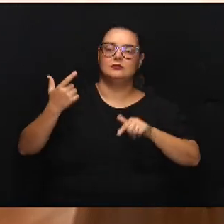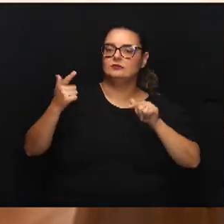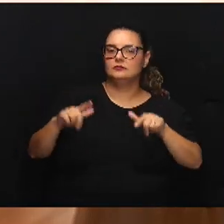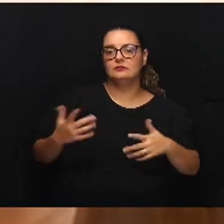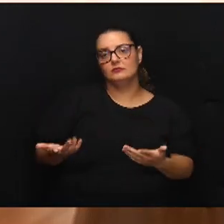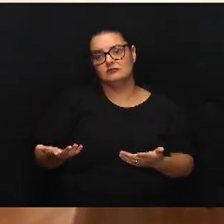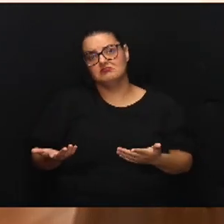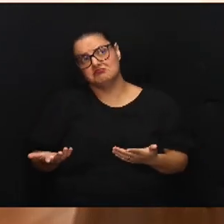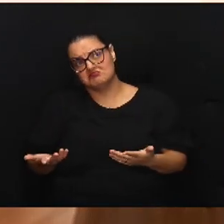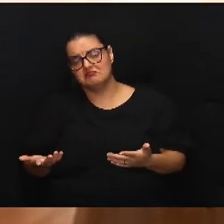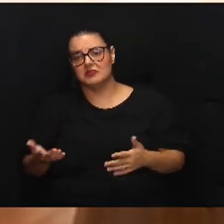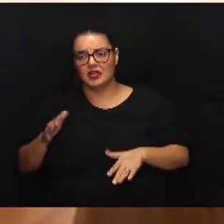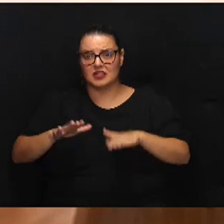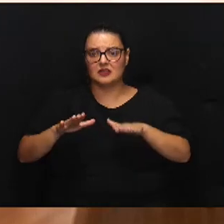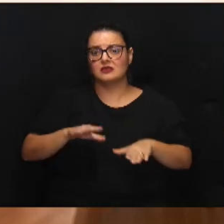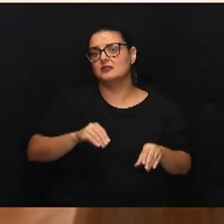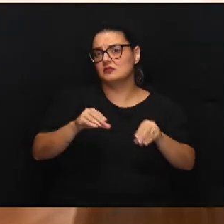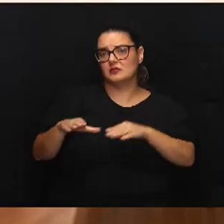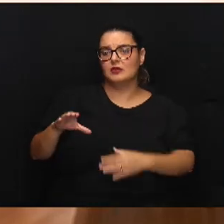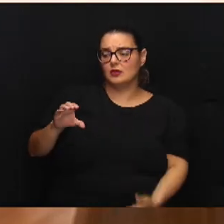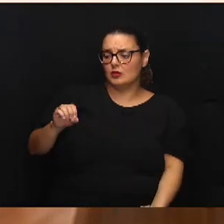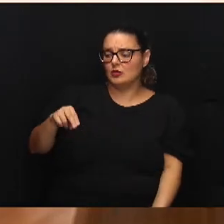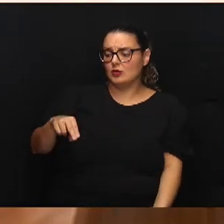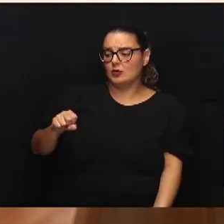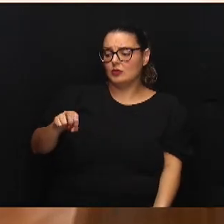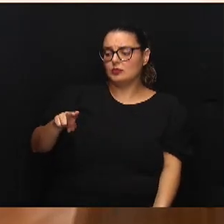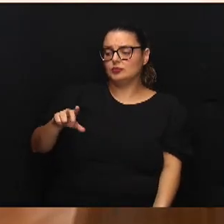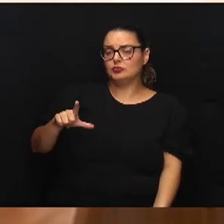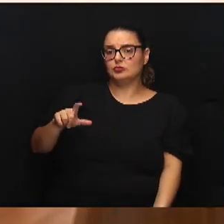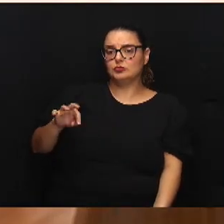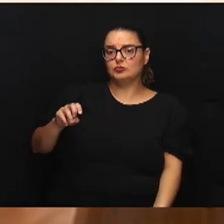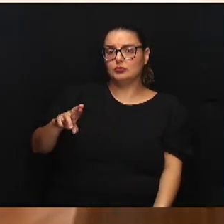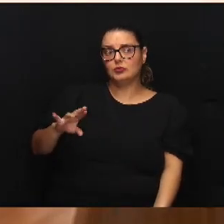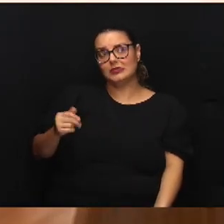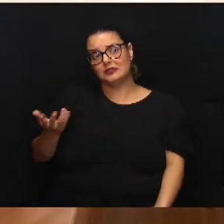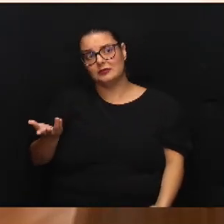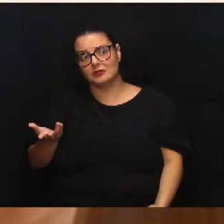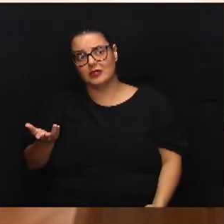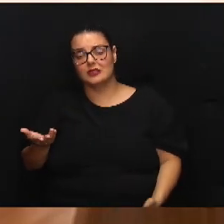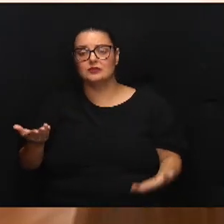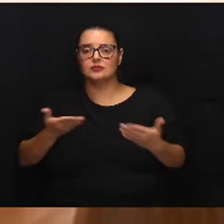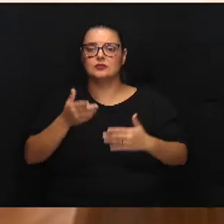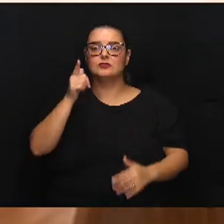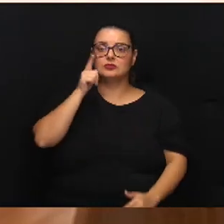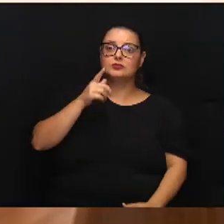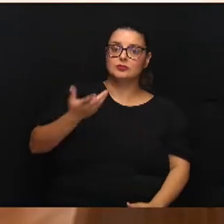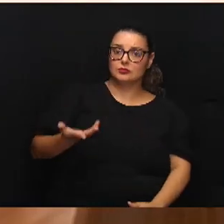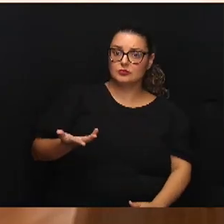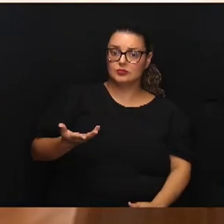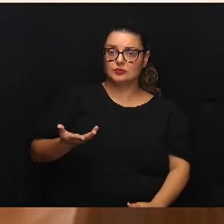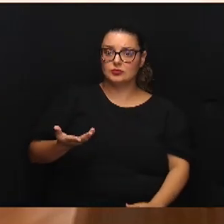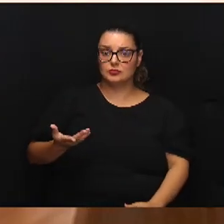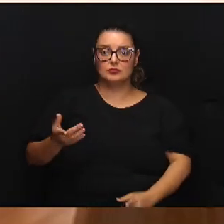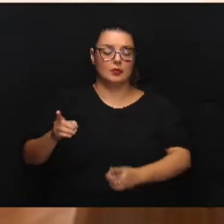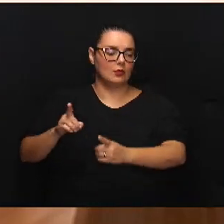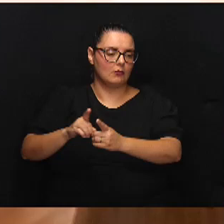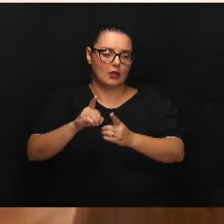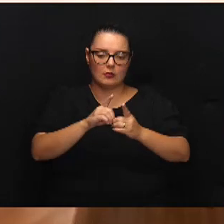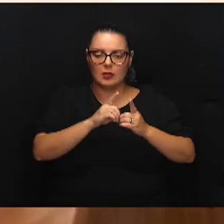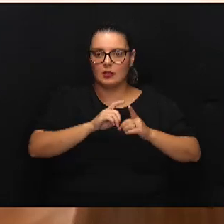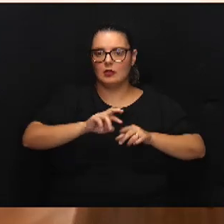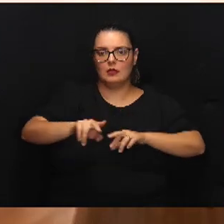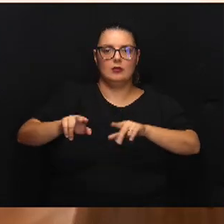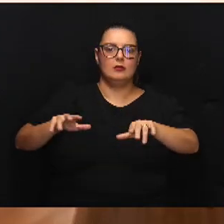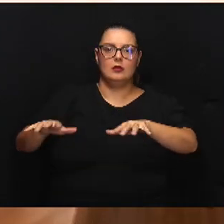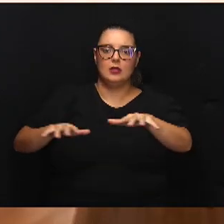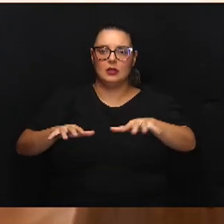Talvez eu até tivesse migrado para a consultoria, porque eu teria conhecido no fim. Mas hoje eu consigo dar conta de muitas outras áreas dentro